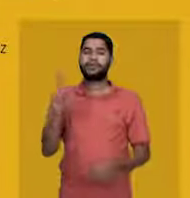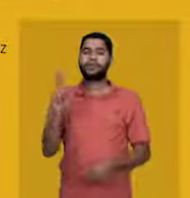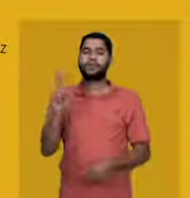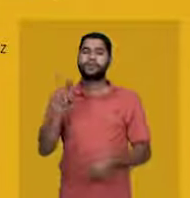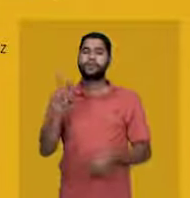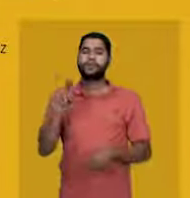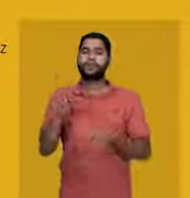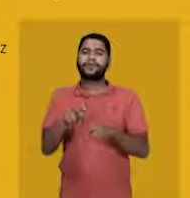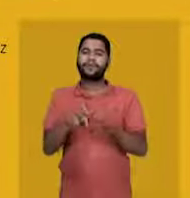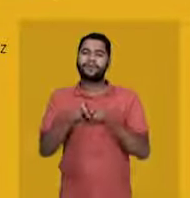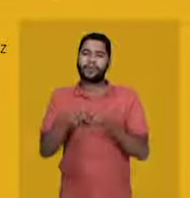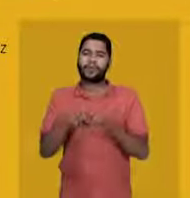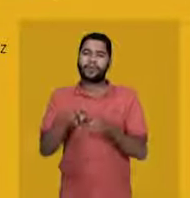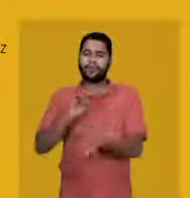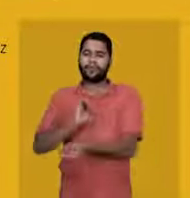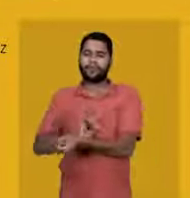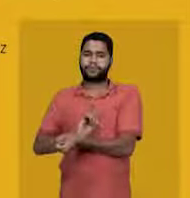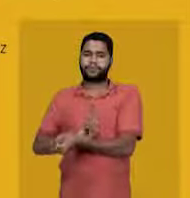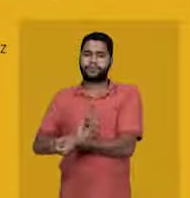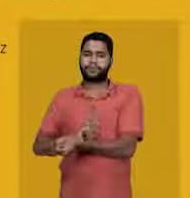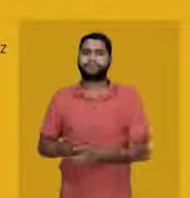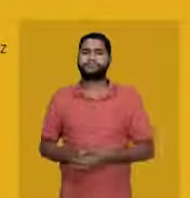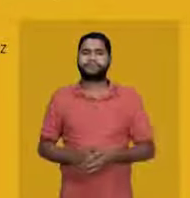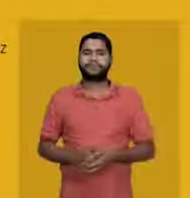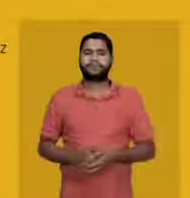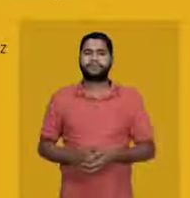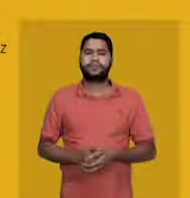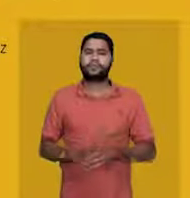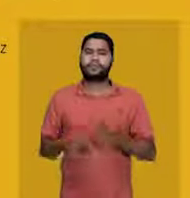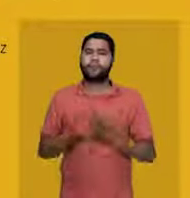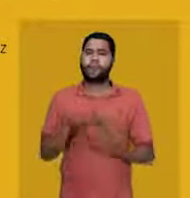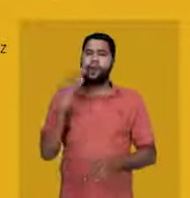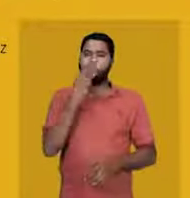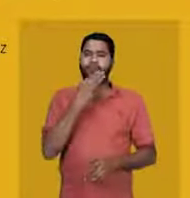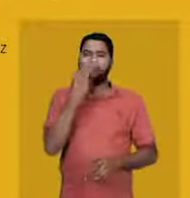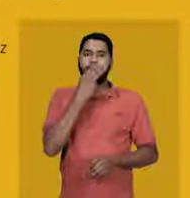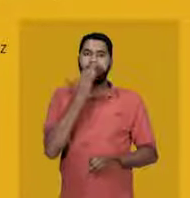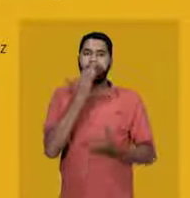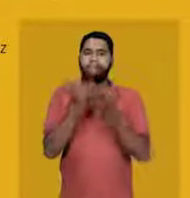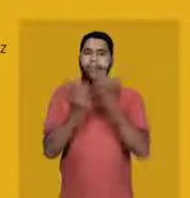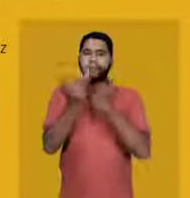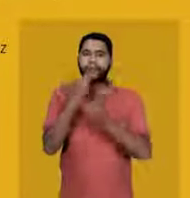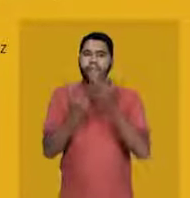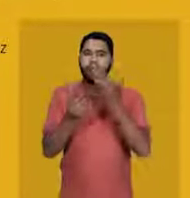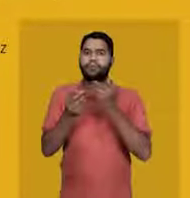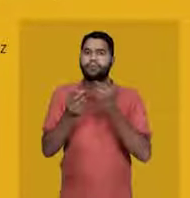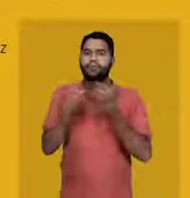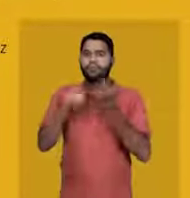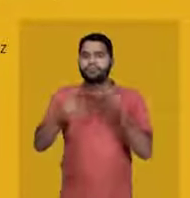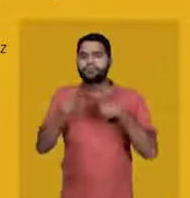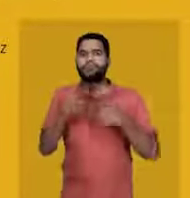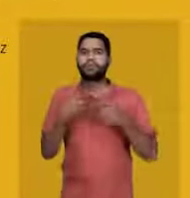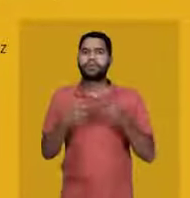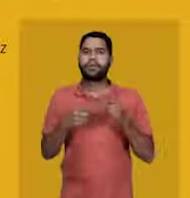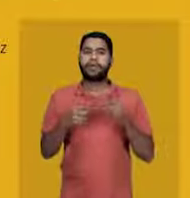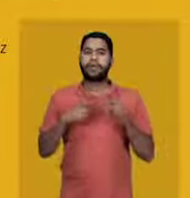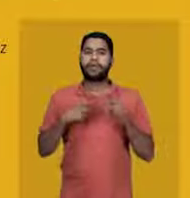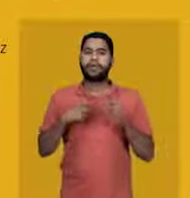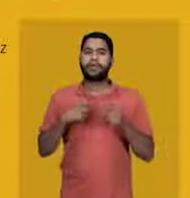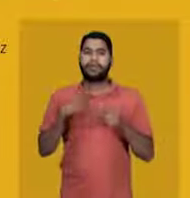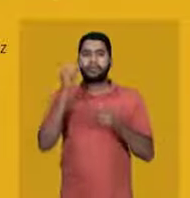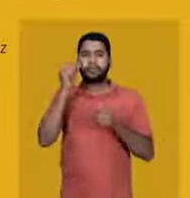em função do diabetes. O excesso prolongado de açúcar no sangue deteriora os vasos sanguíneos da